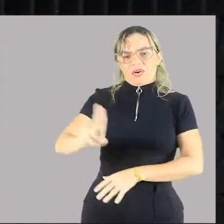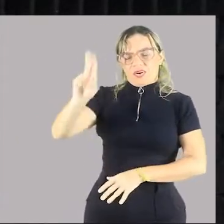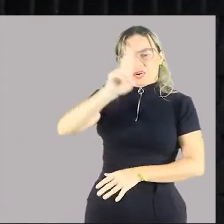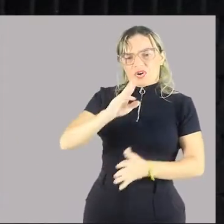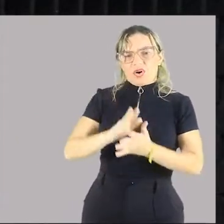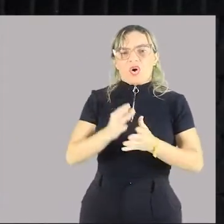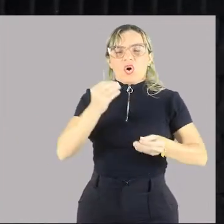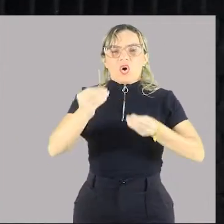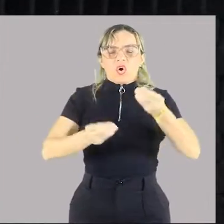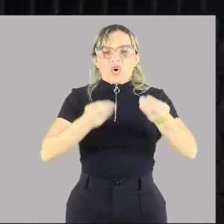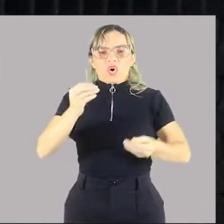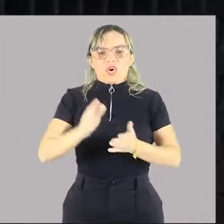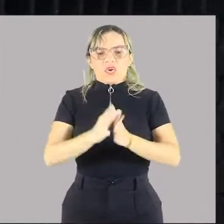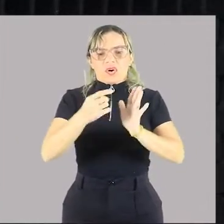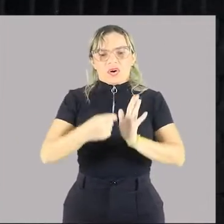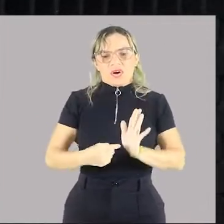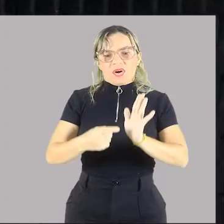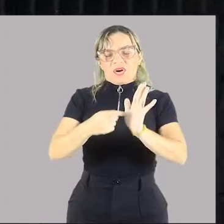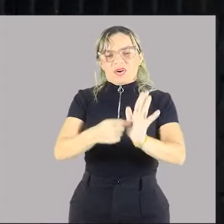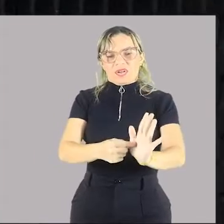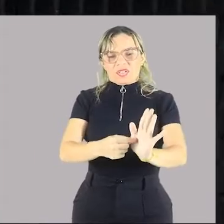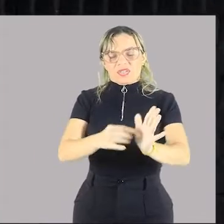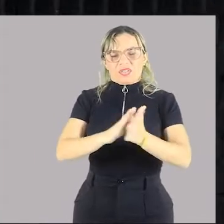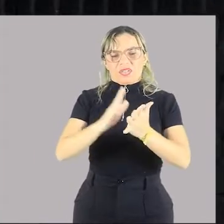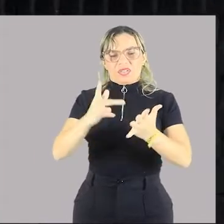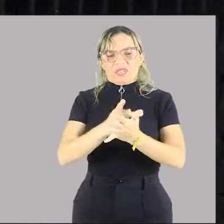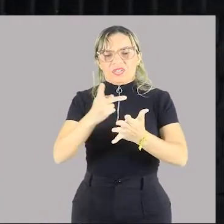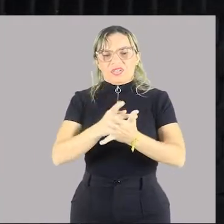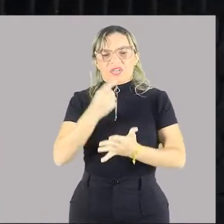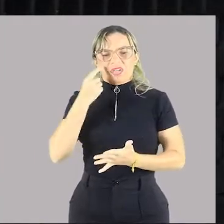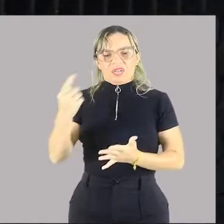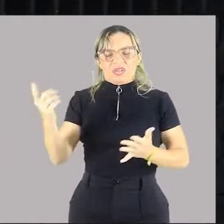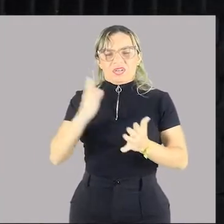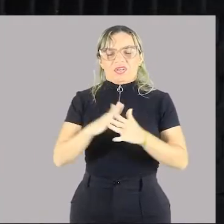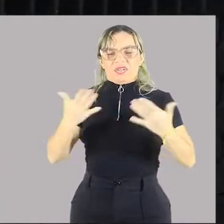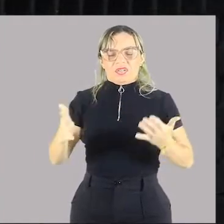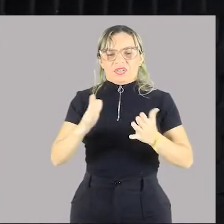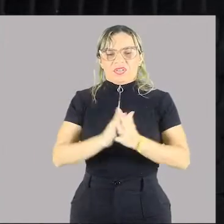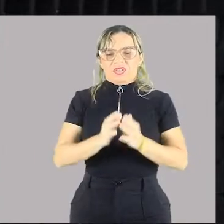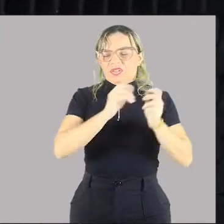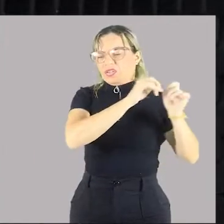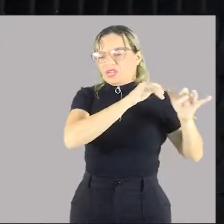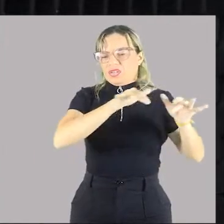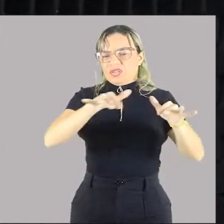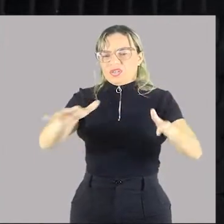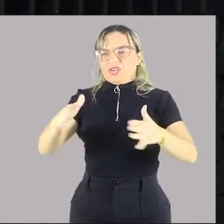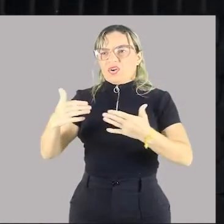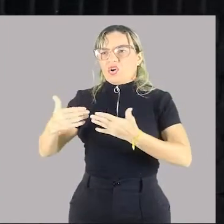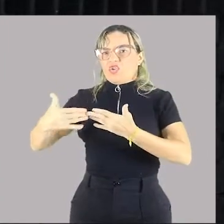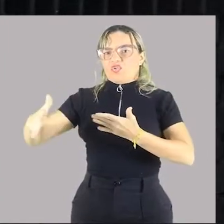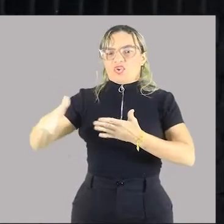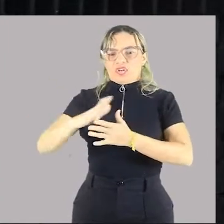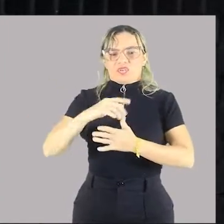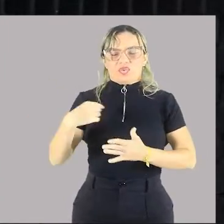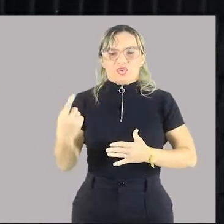forma de combater, e essa imprensa, essa questão, ela repercute a nível